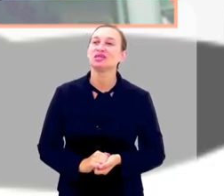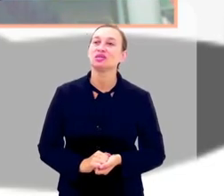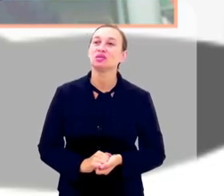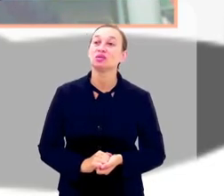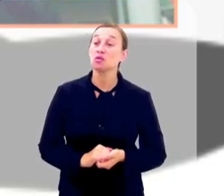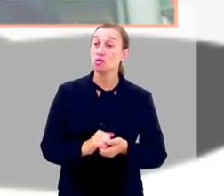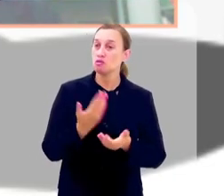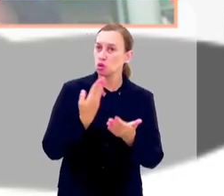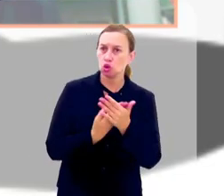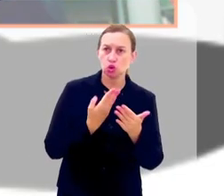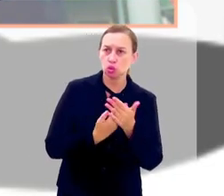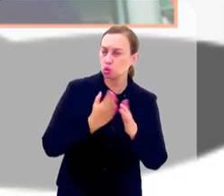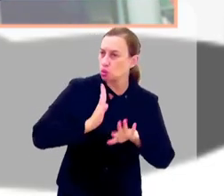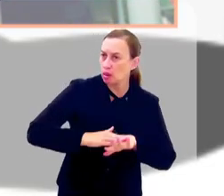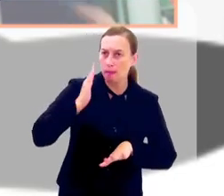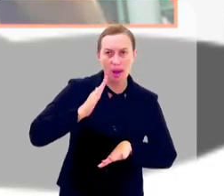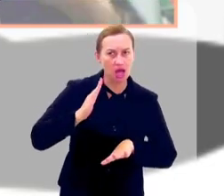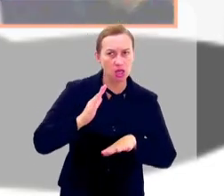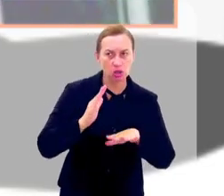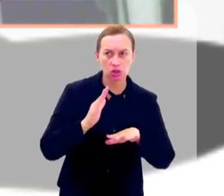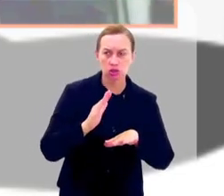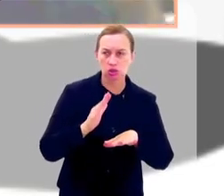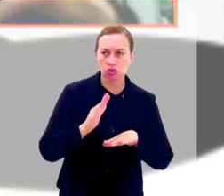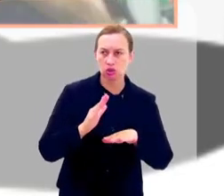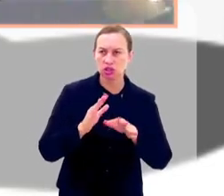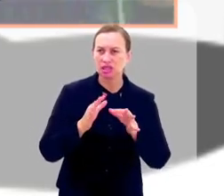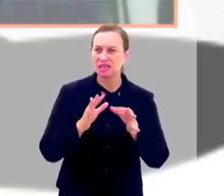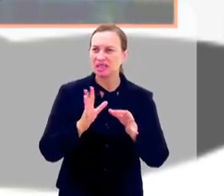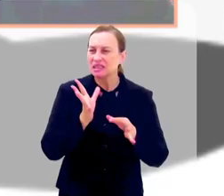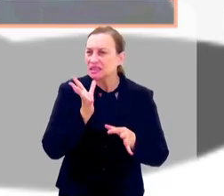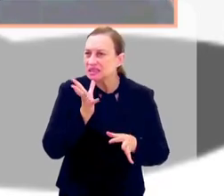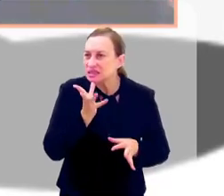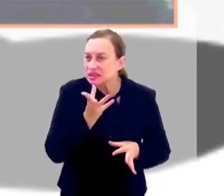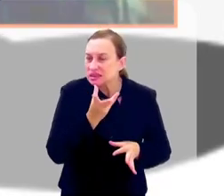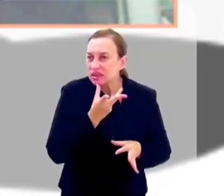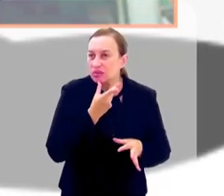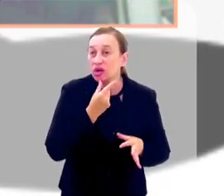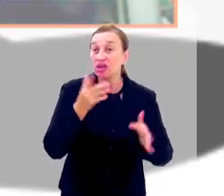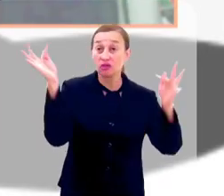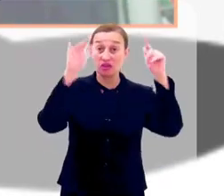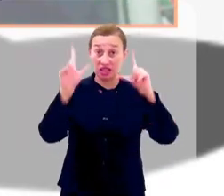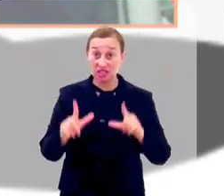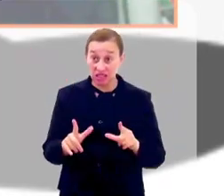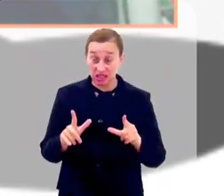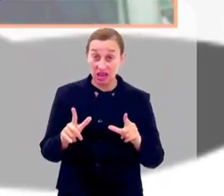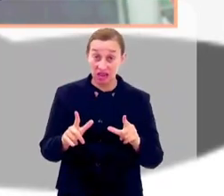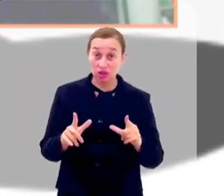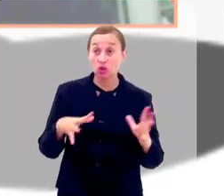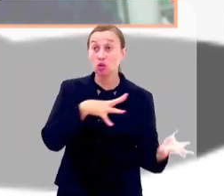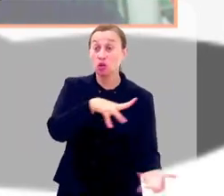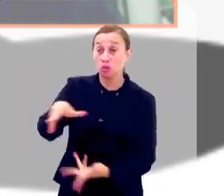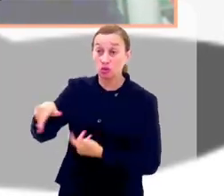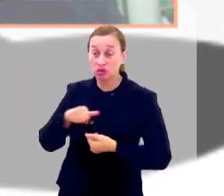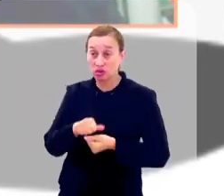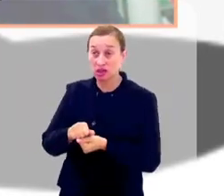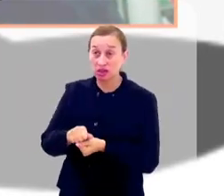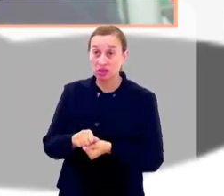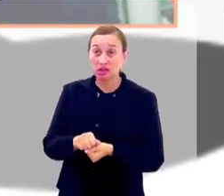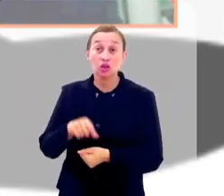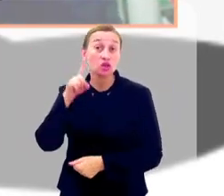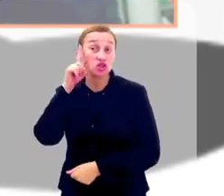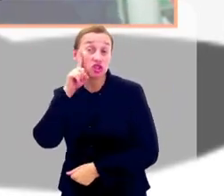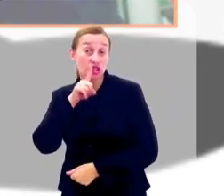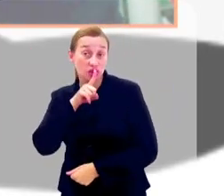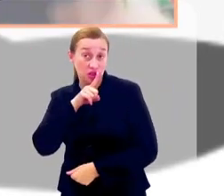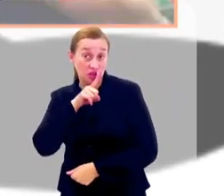né, o maior estudo, o mais longevo, mais duradouro, de mais tempo sobre felicidade feito no mundo, foi feito em